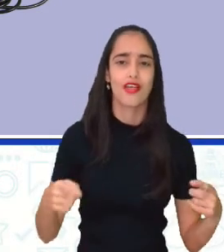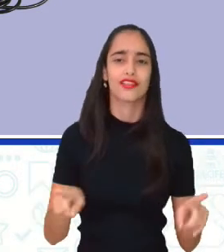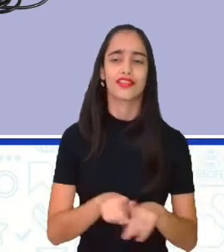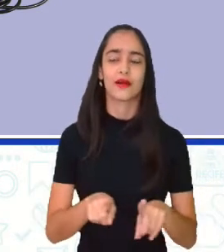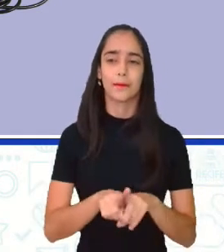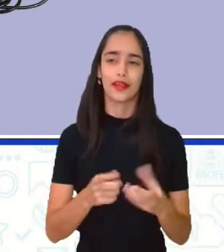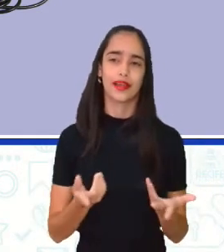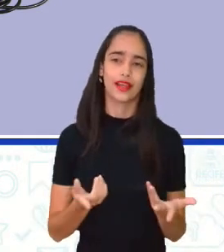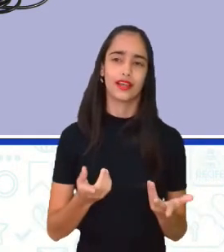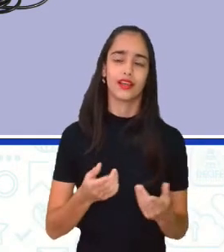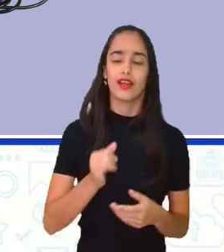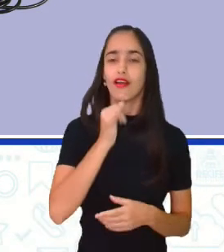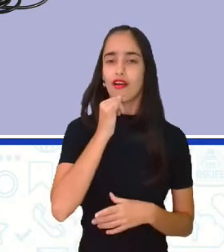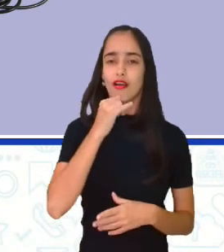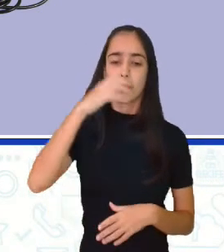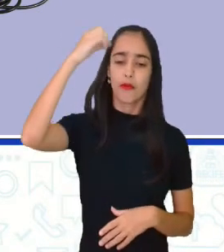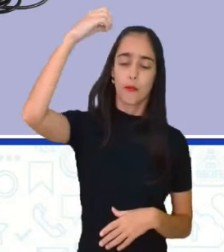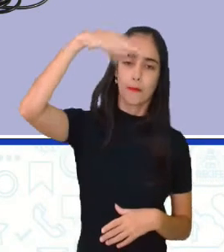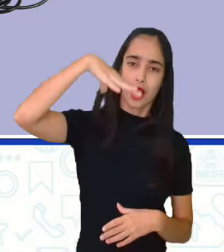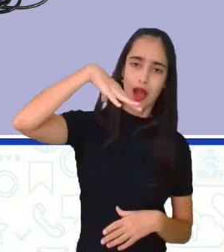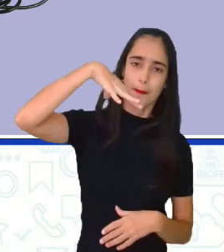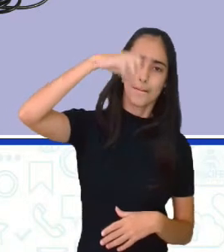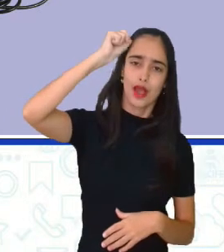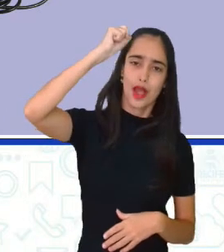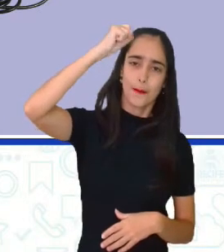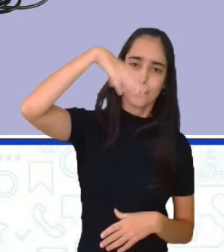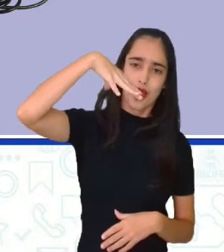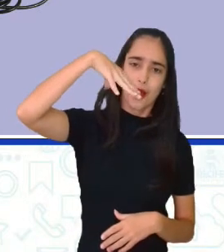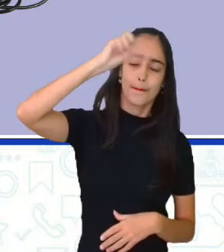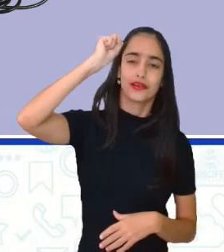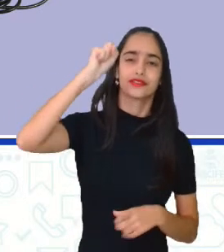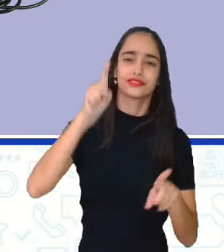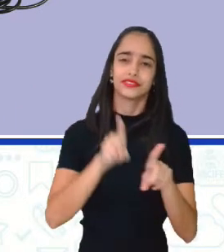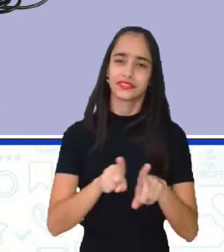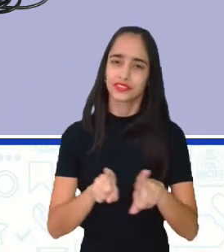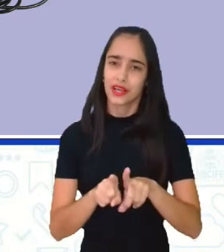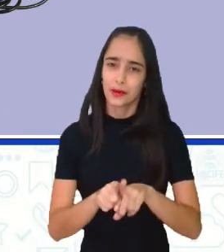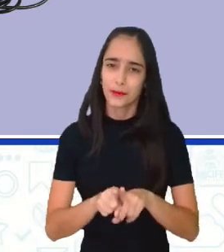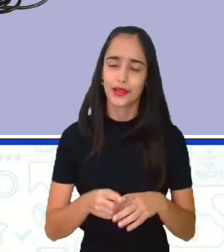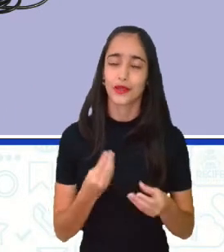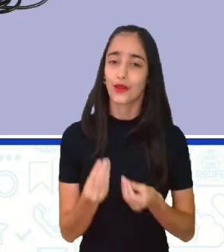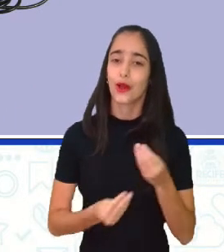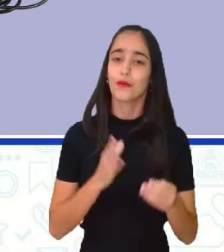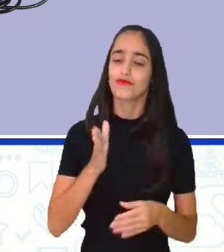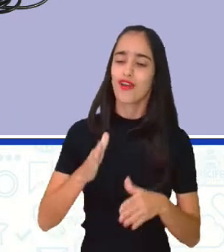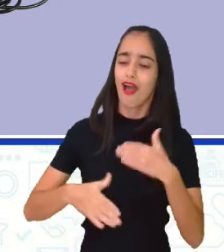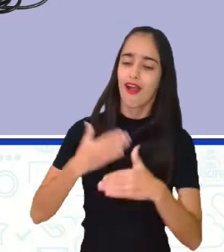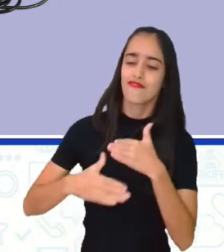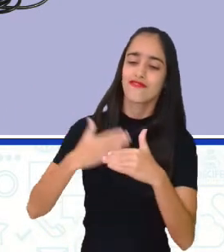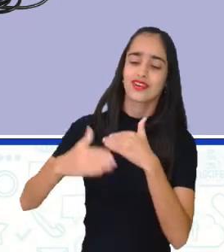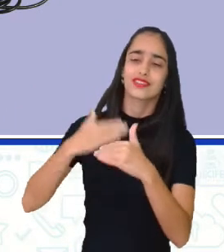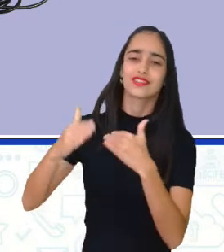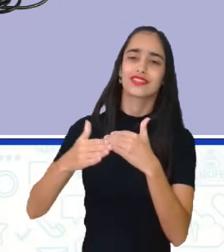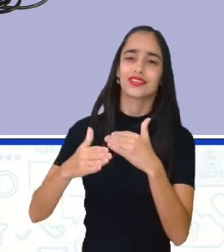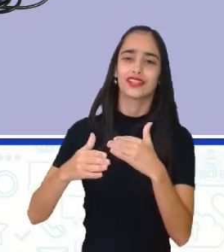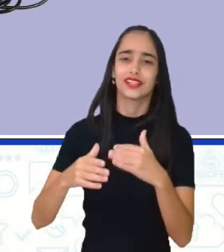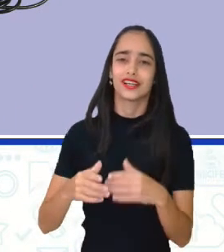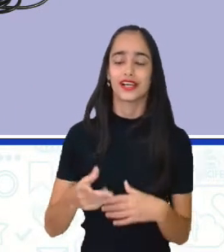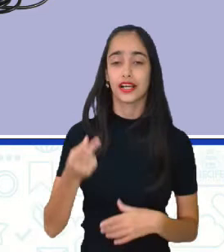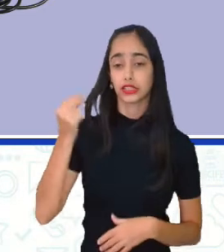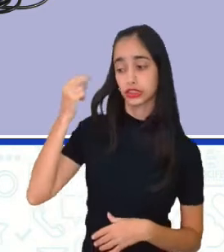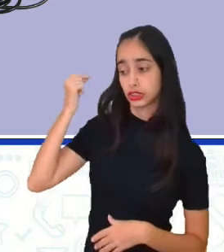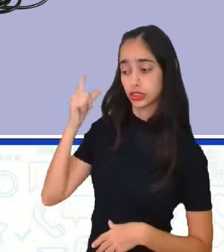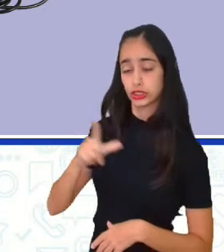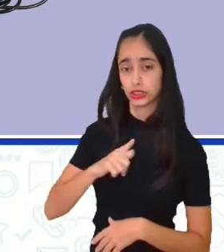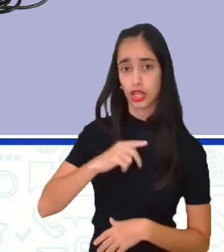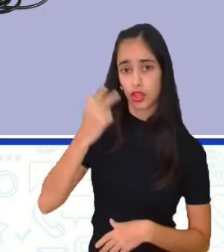lâmpada. Então a lâmpada hoje, como ela já avançou, não é? Nós tínhamos a lâmpada comum, aí depois tínhamos